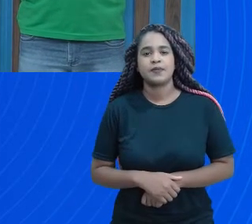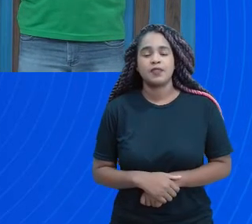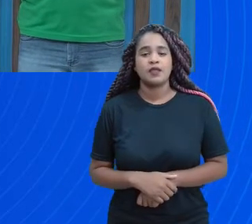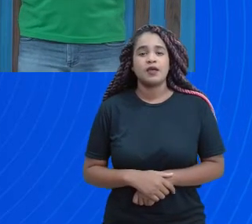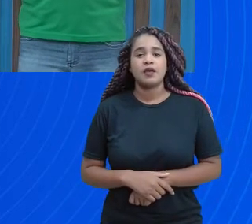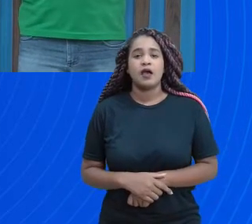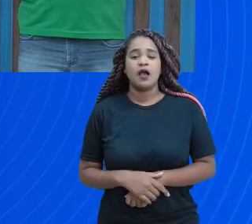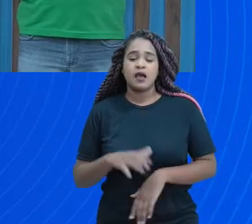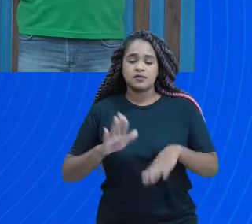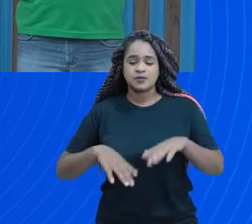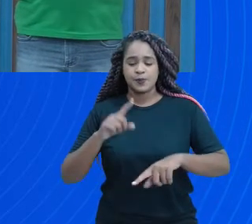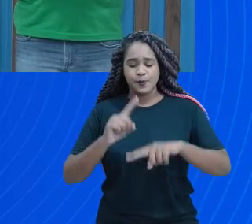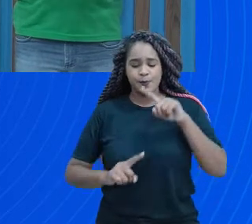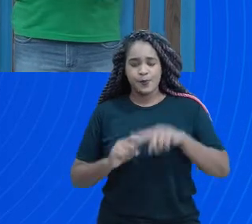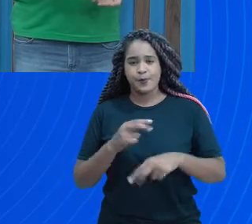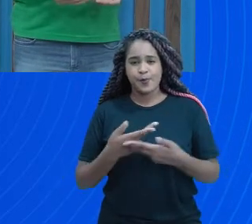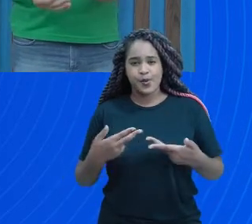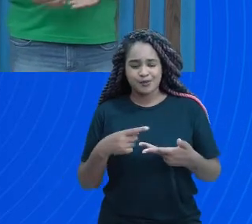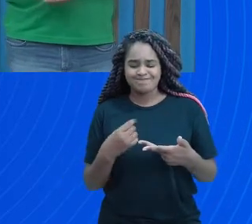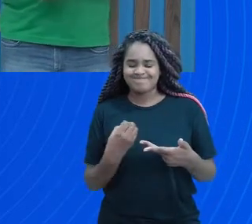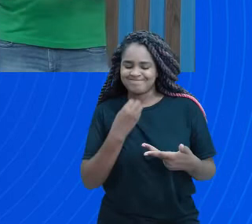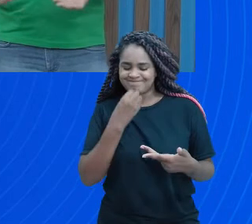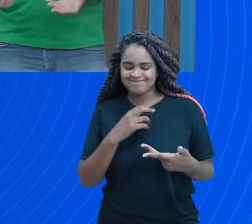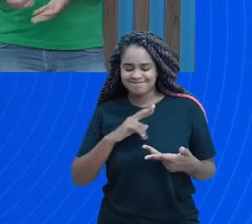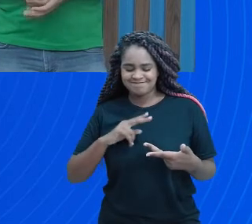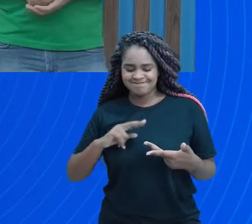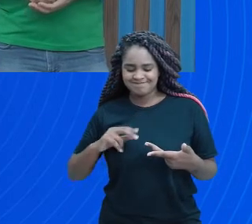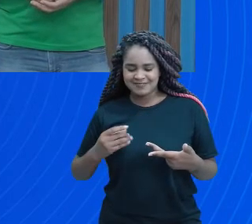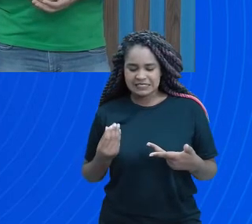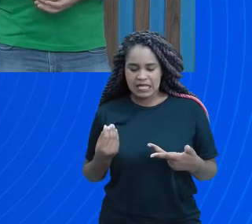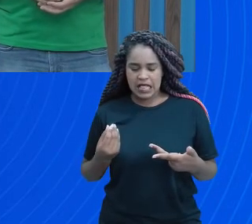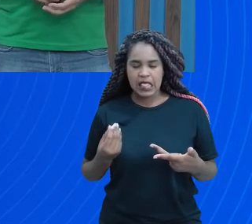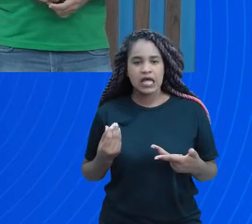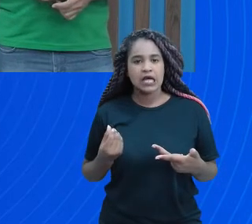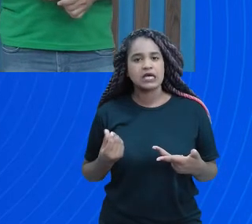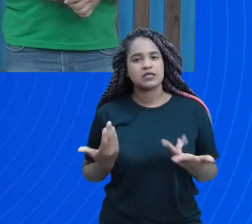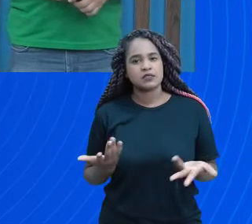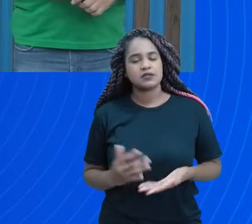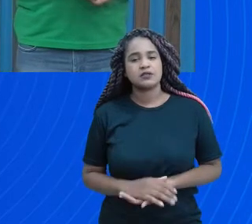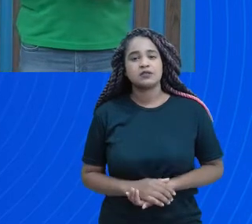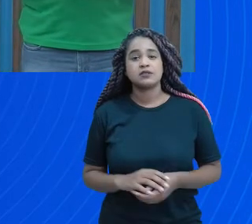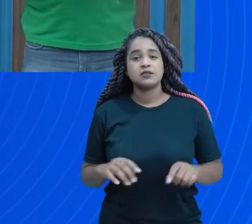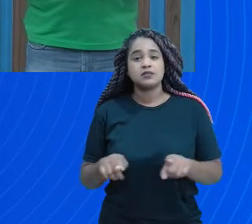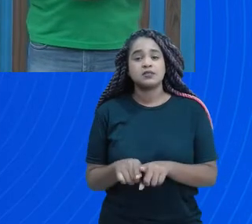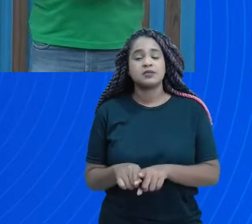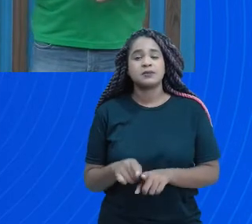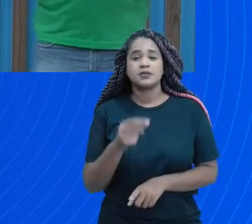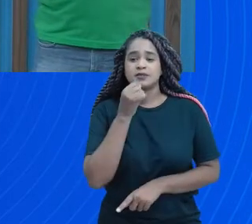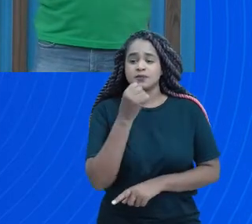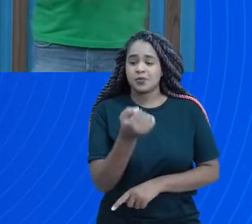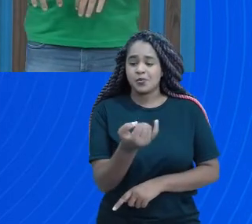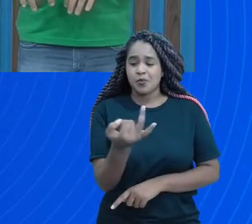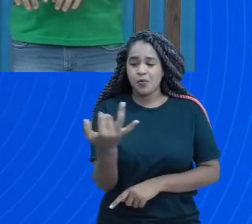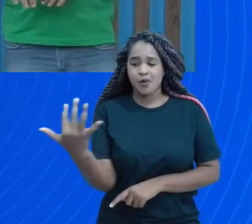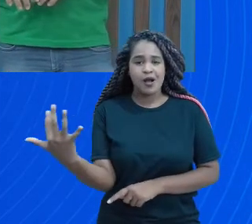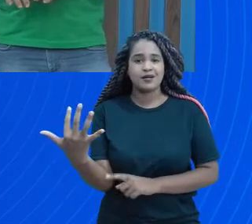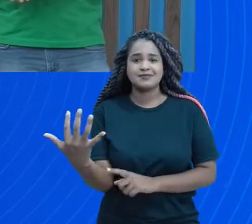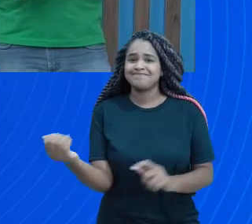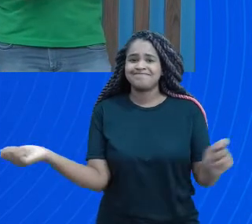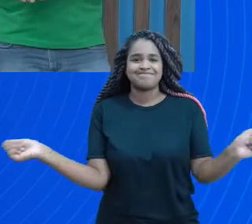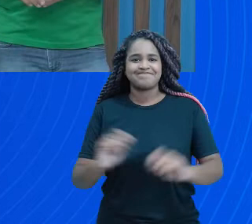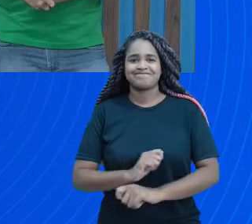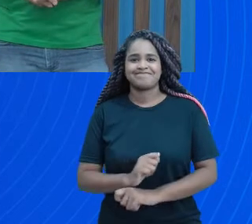tão bons quanto, por exemplo, os que existiam no mundo capitalista, isso acabava sendo um fato. Não é? Como também não tem quantidade suficiente para as pessoas que